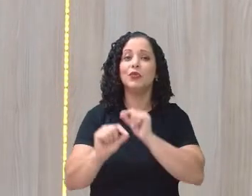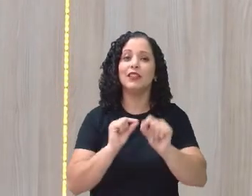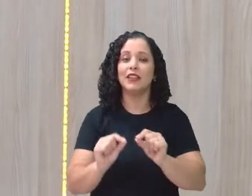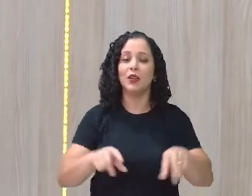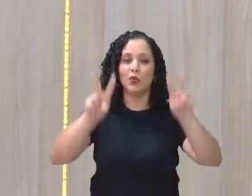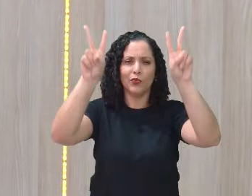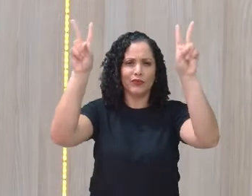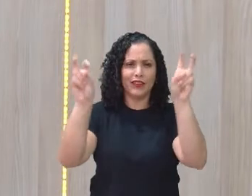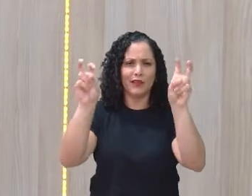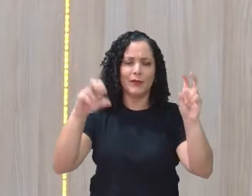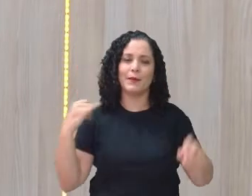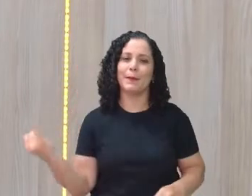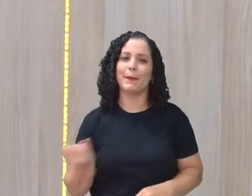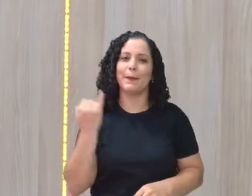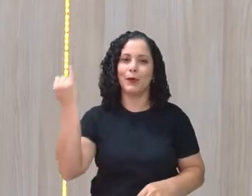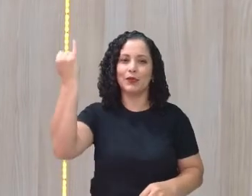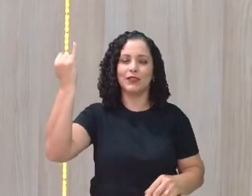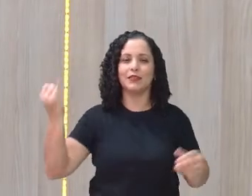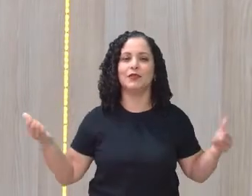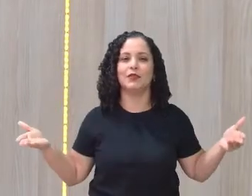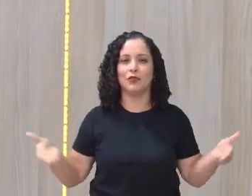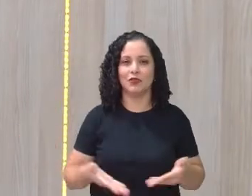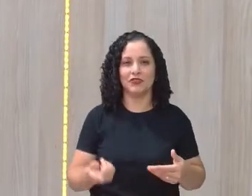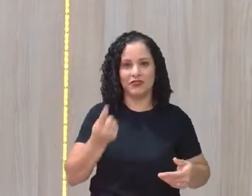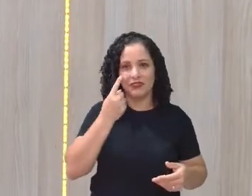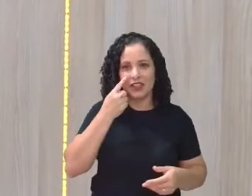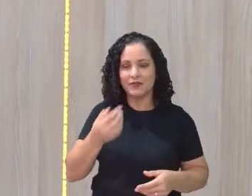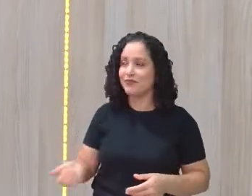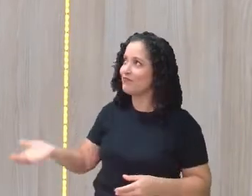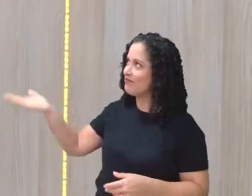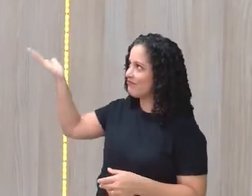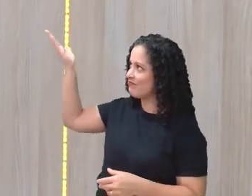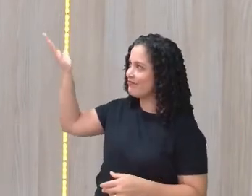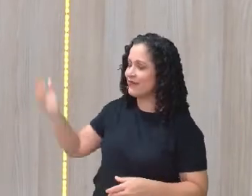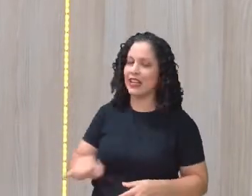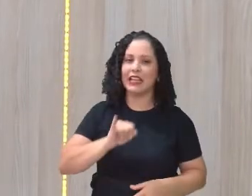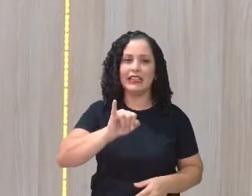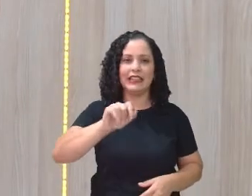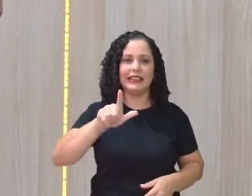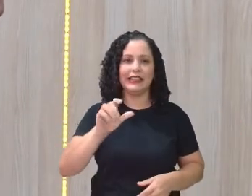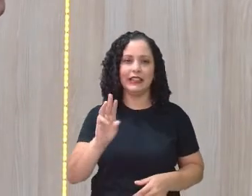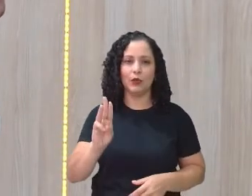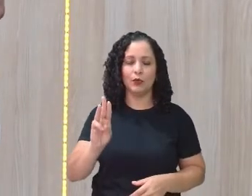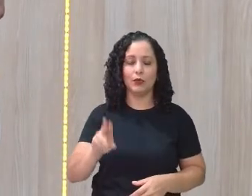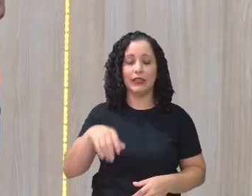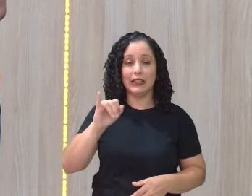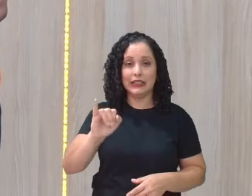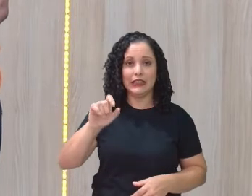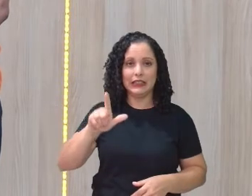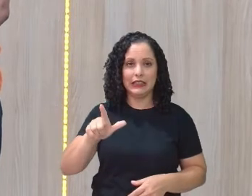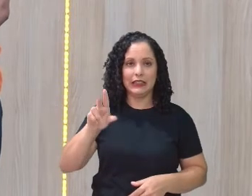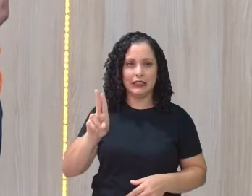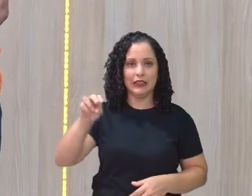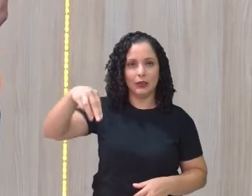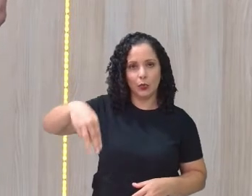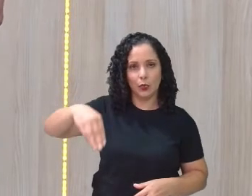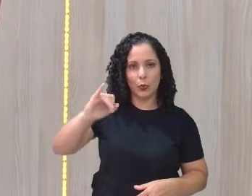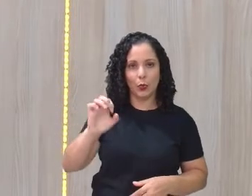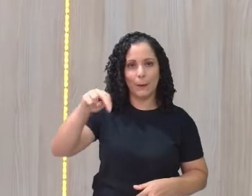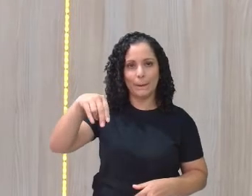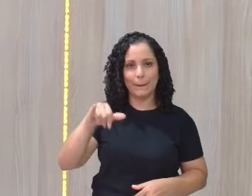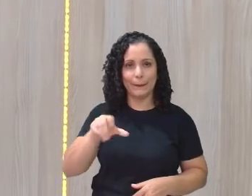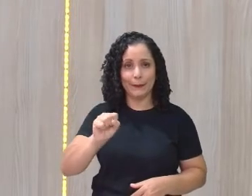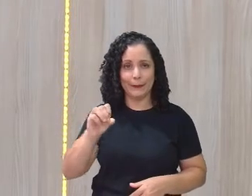importante, né? Na nossa aula de hoje a gente tem um tema, olha aí, ó, iluminismo, o que foi e a sua importância, né? O que foi